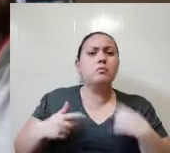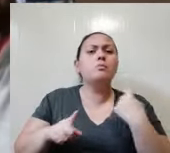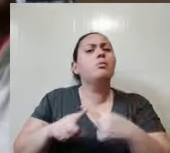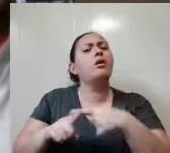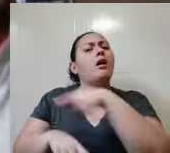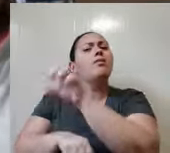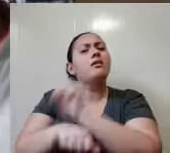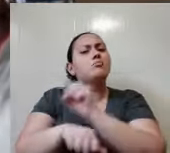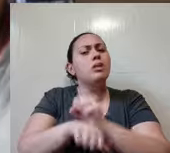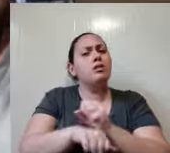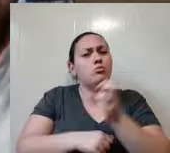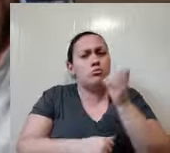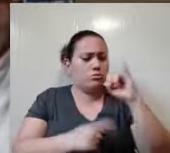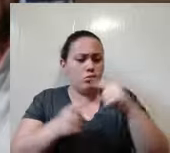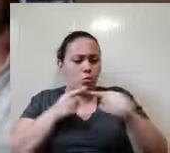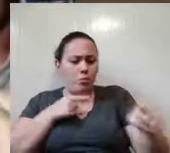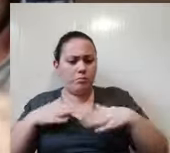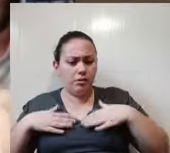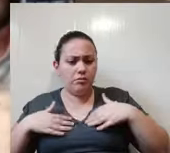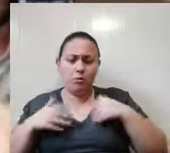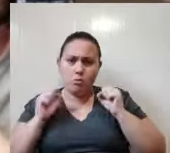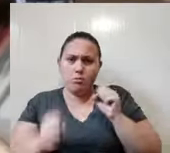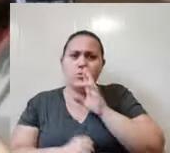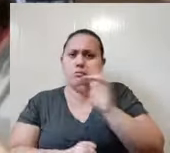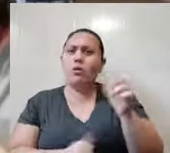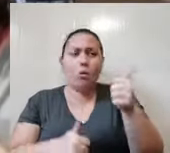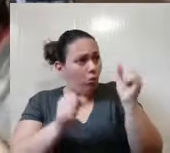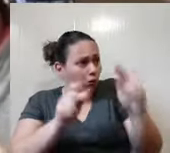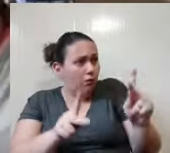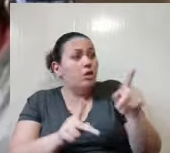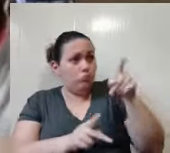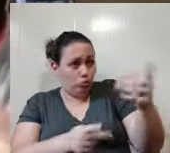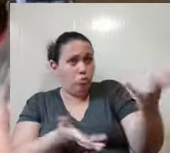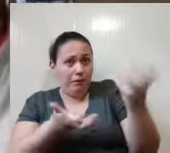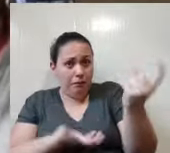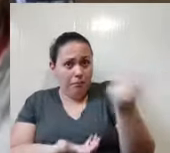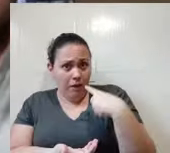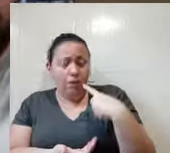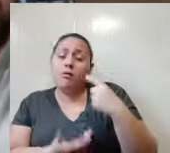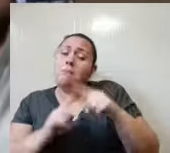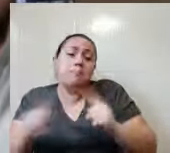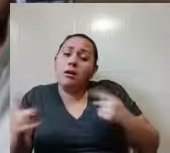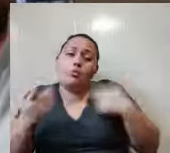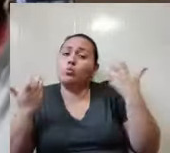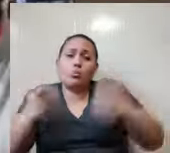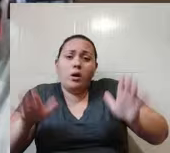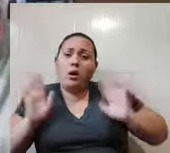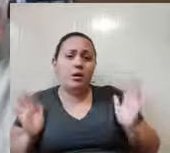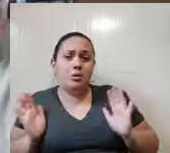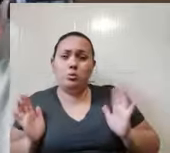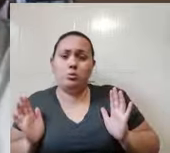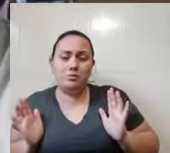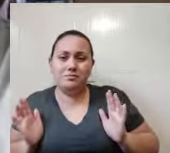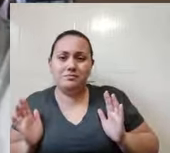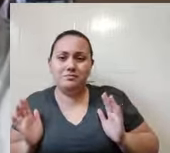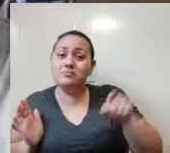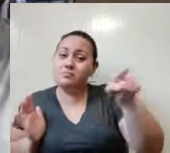de mim? E se eu vejo que isso não condiz com a minha pessoa, eu posso dizer, tá tudo bem tu esperar isso de mim, mas eu não vou